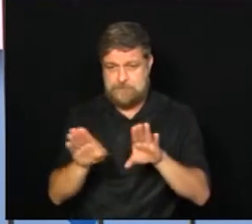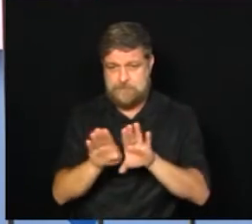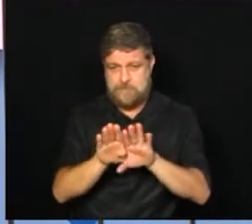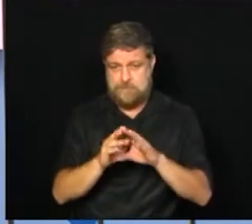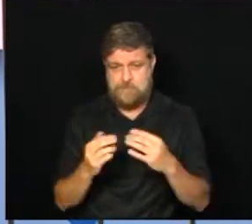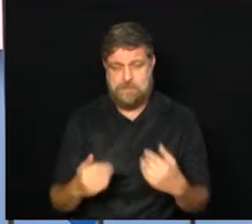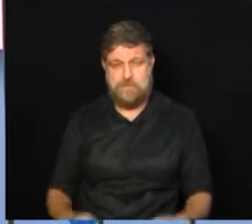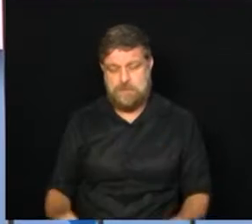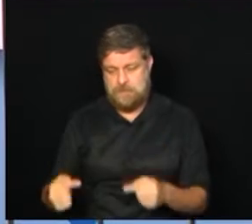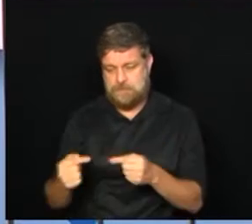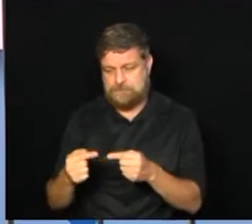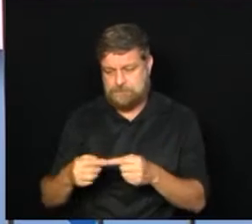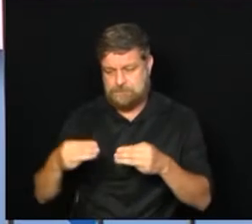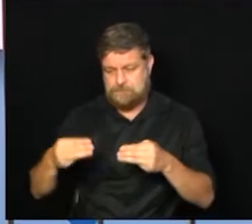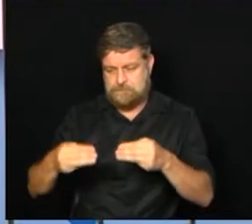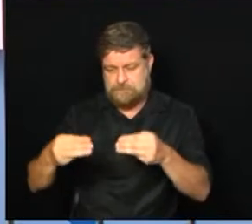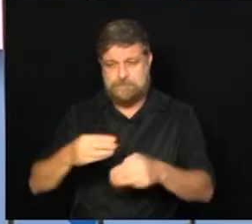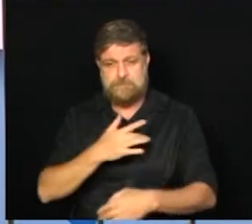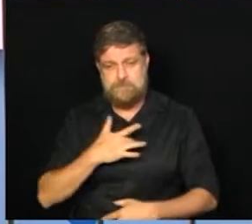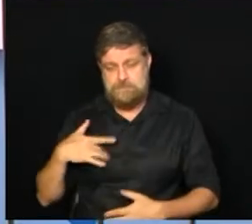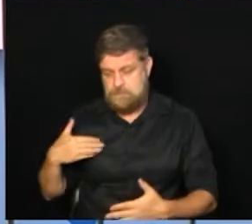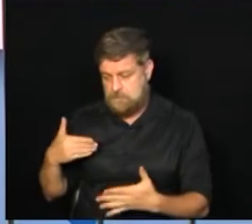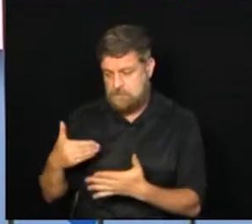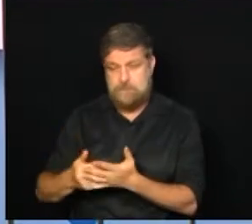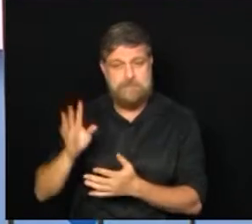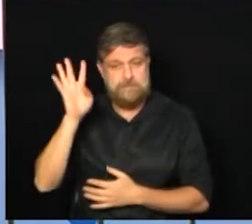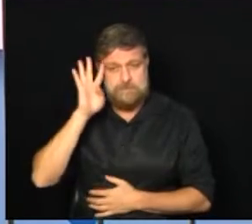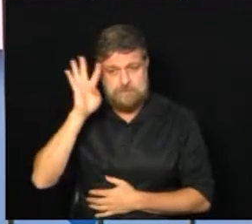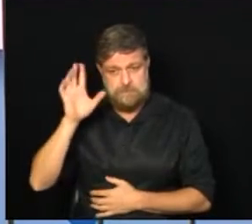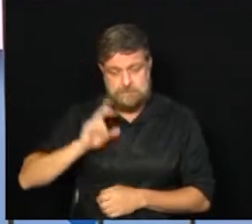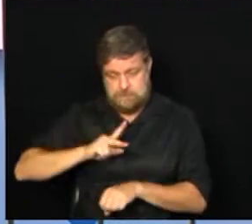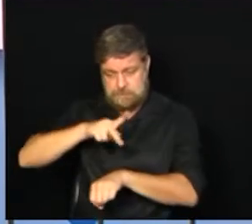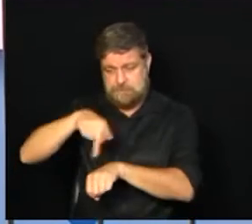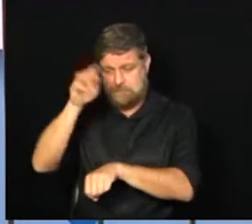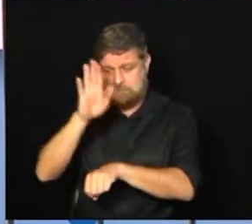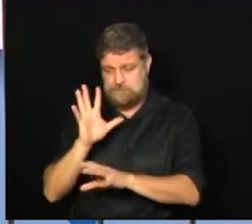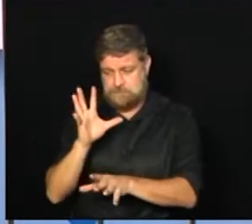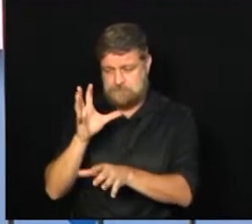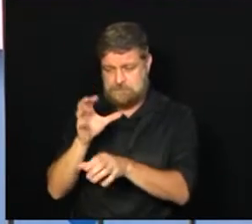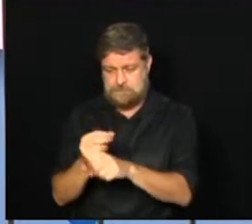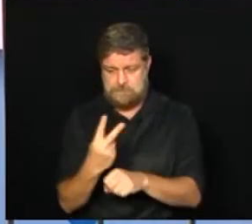com o Ministério da Saúde, até esta quarta-feira o país somava